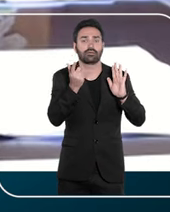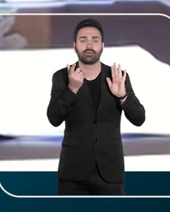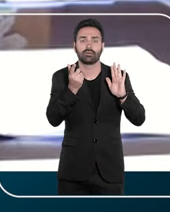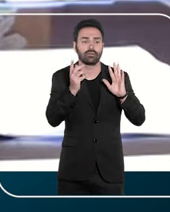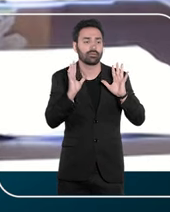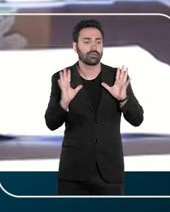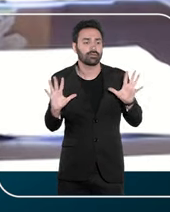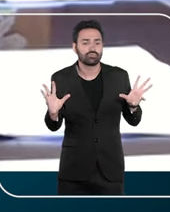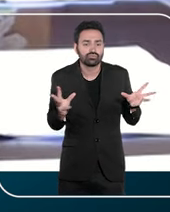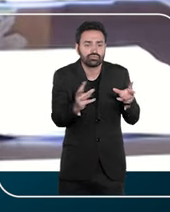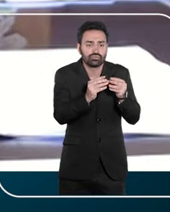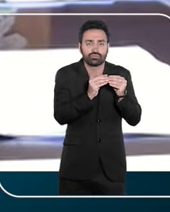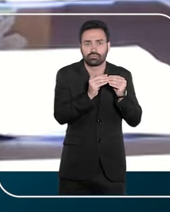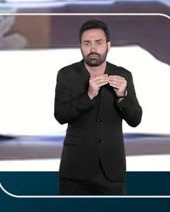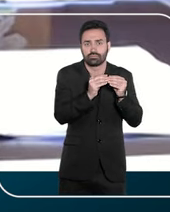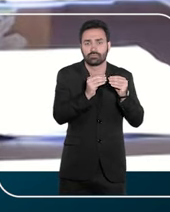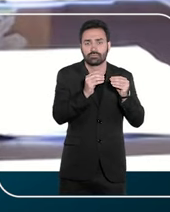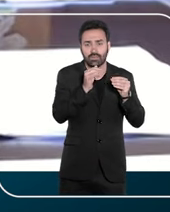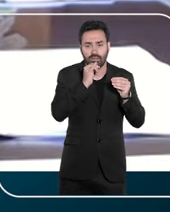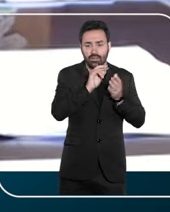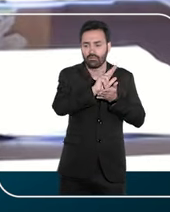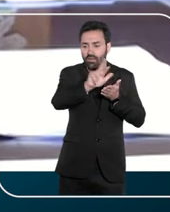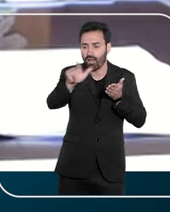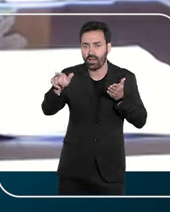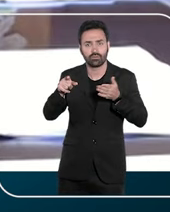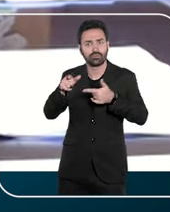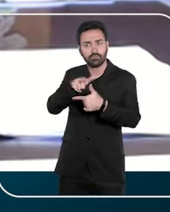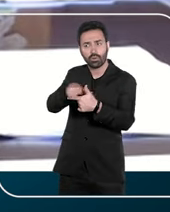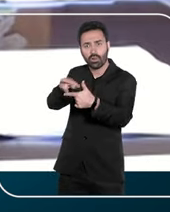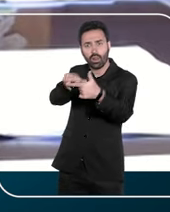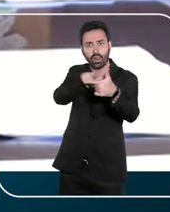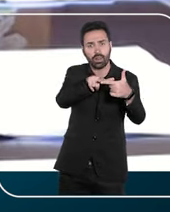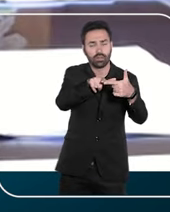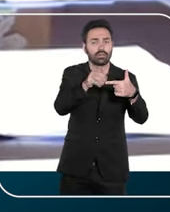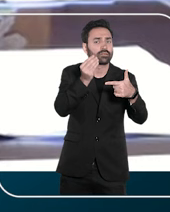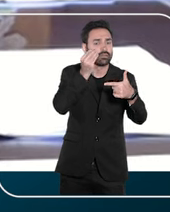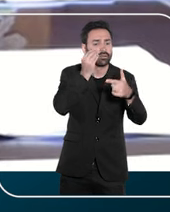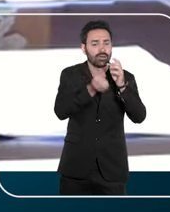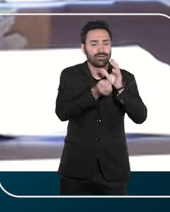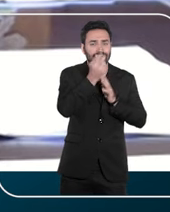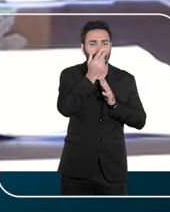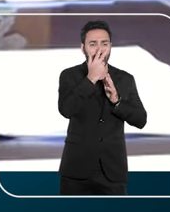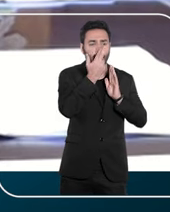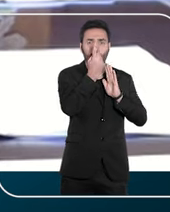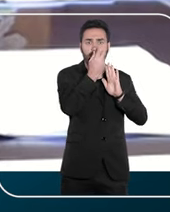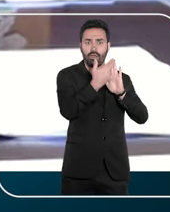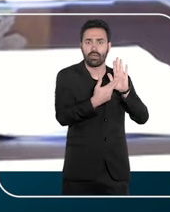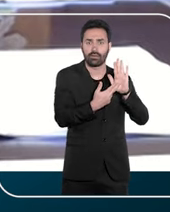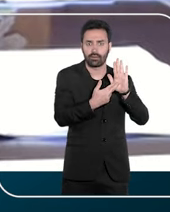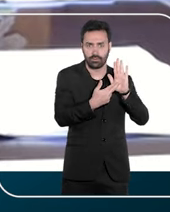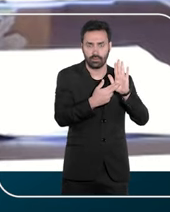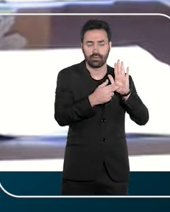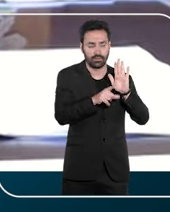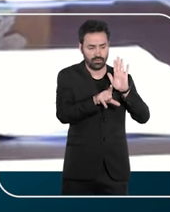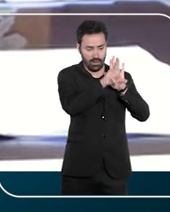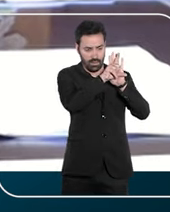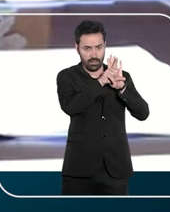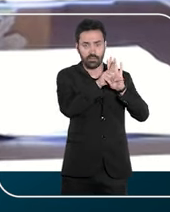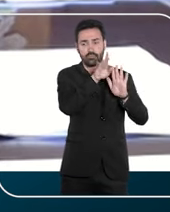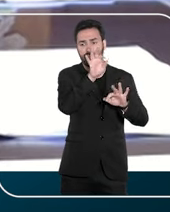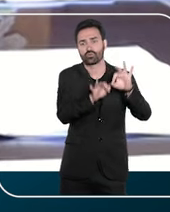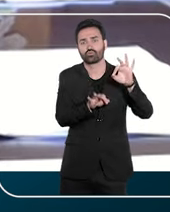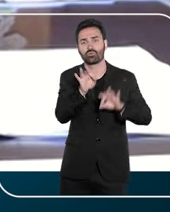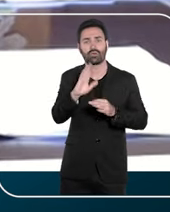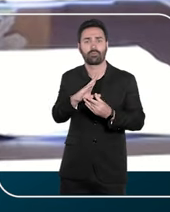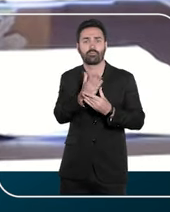interpretação de determinadas normas. E nisso nós tivemos a satisfação, nós dois,